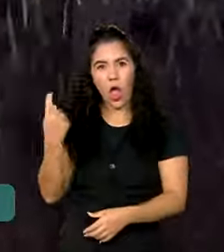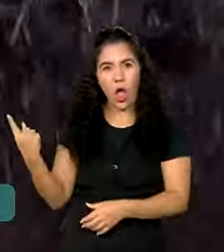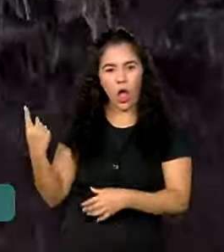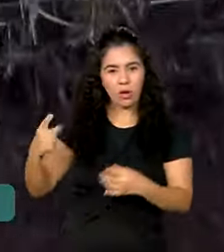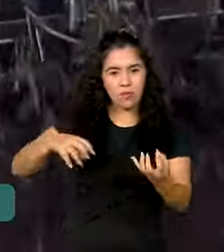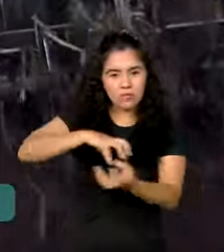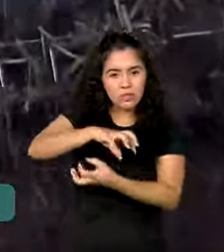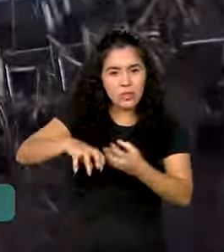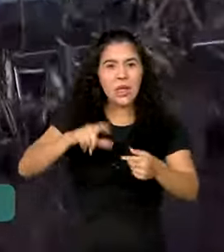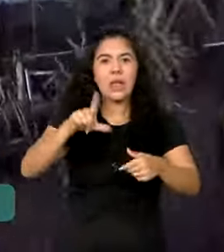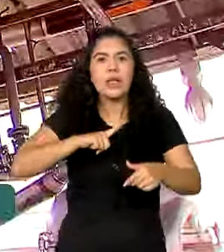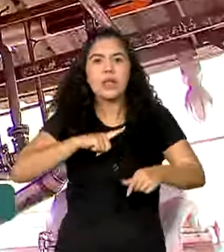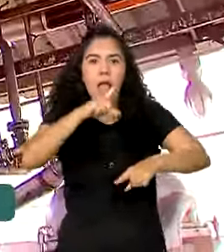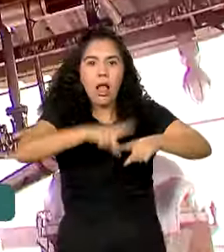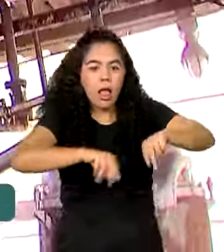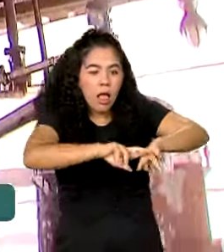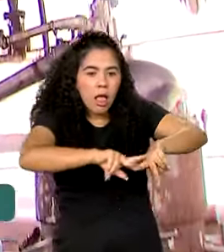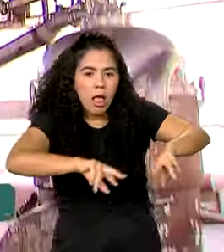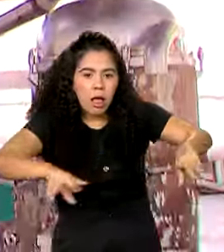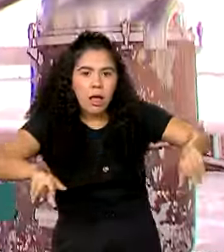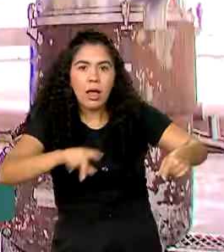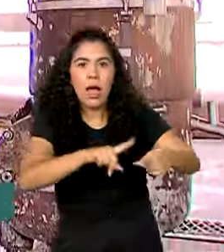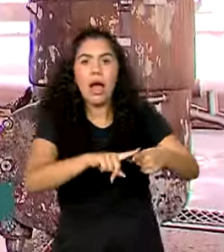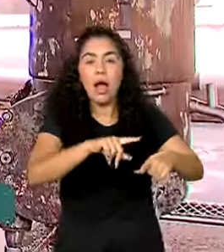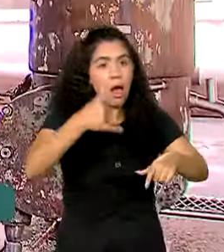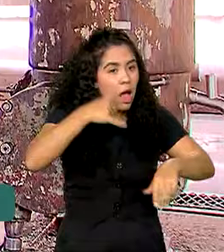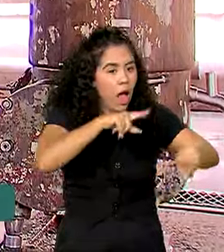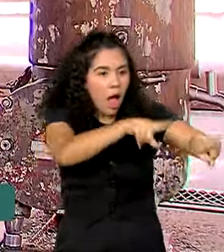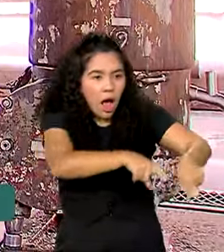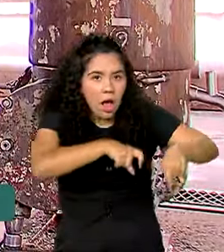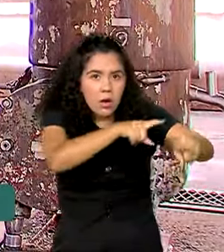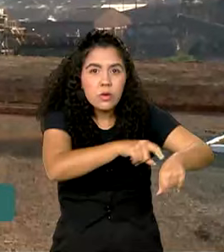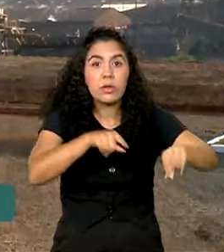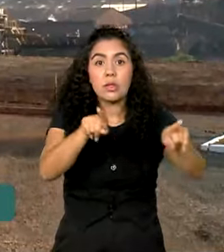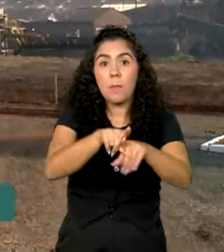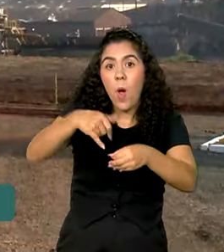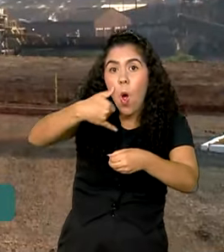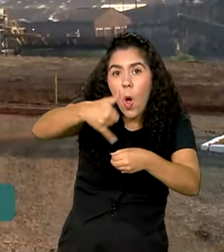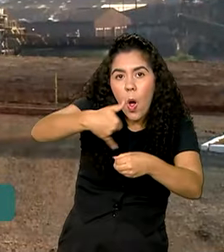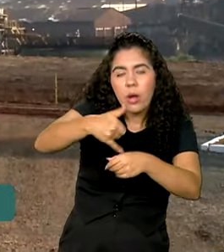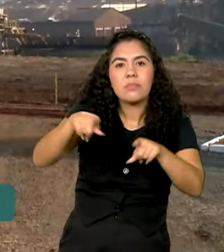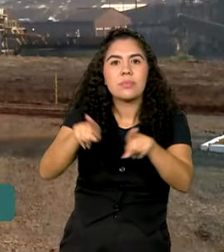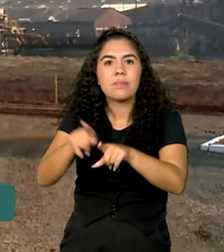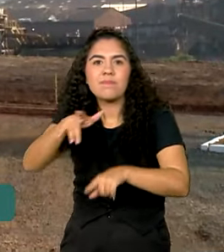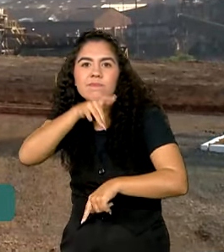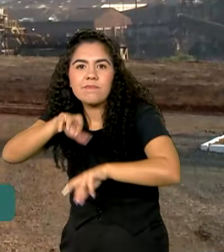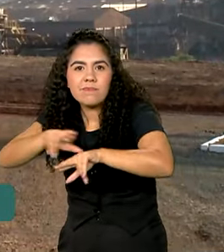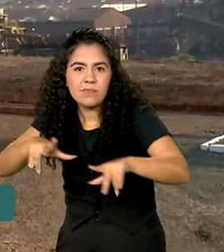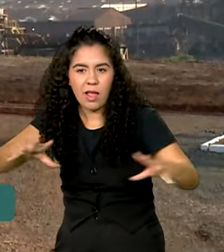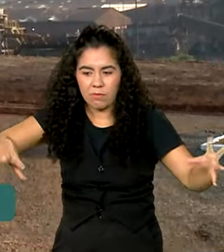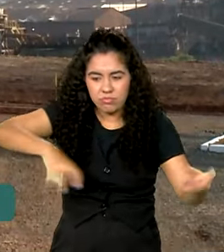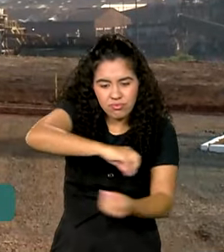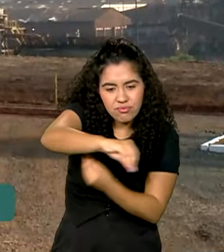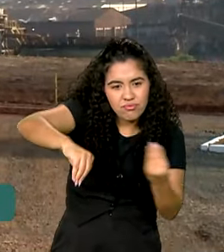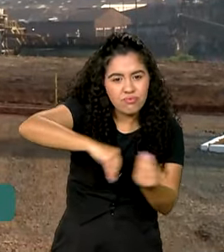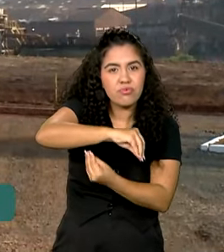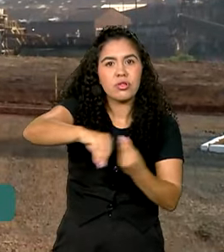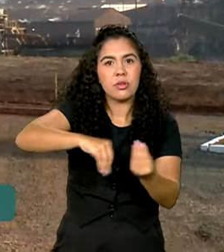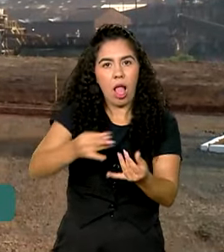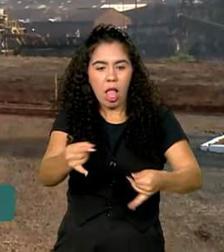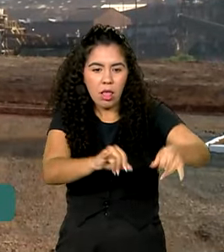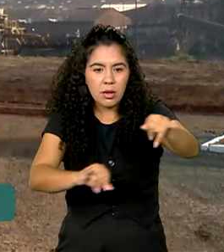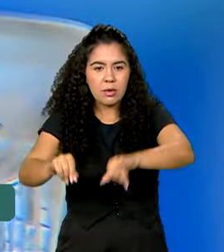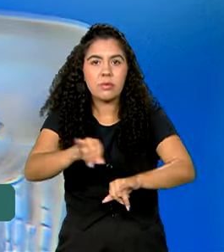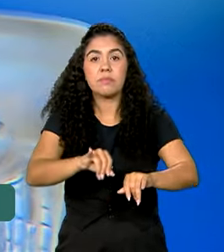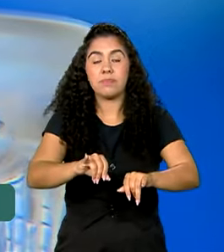a partir de resíduos agrícolas, óleos vegetais ou gorduras animais e deve contribuir para a descarbonização do país na